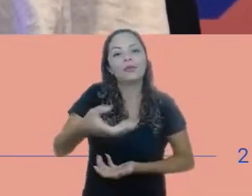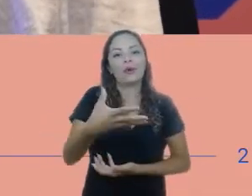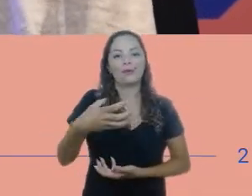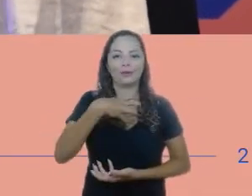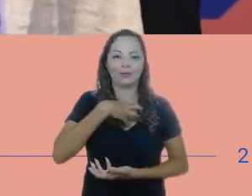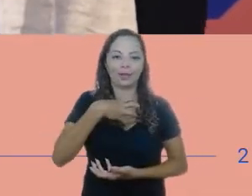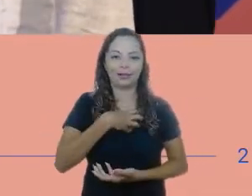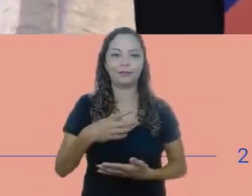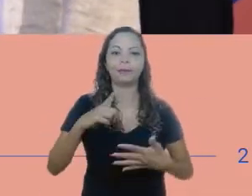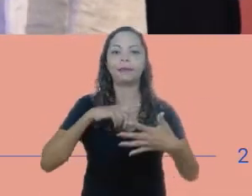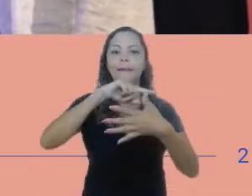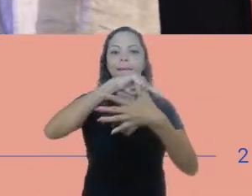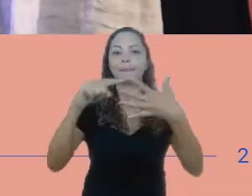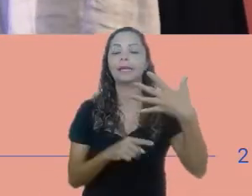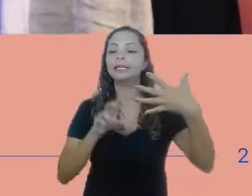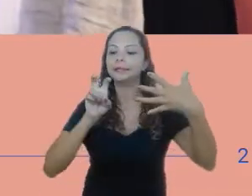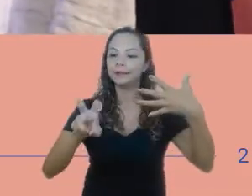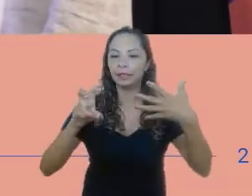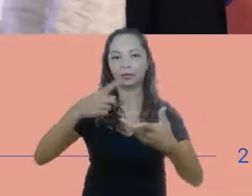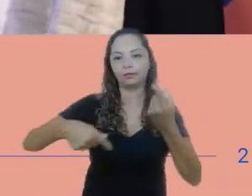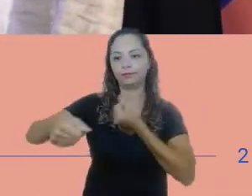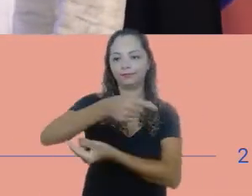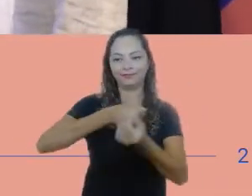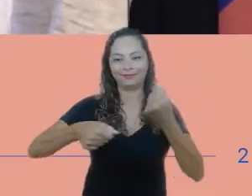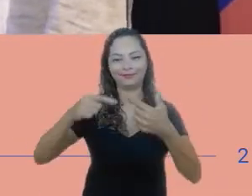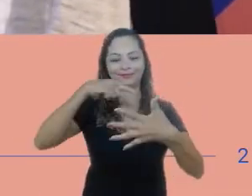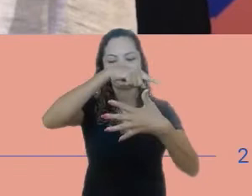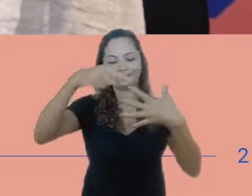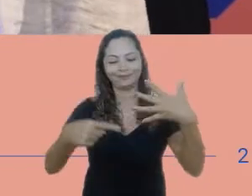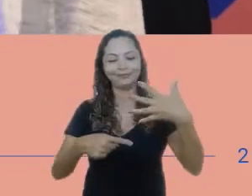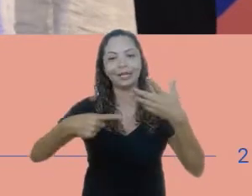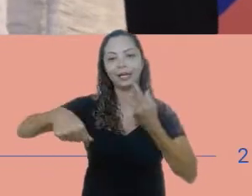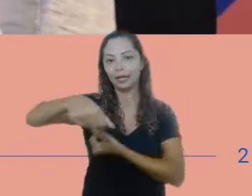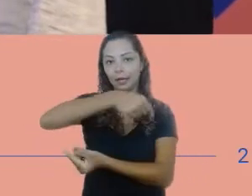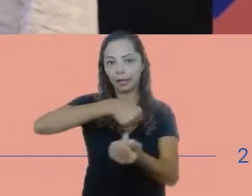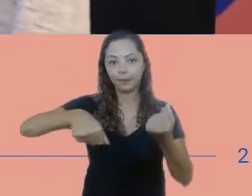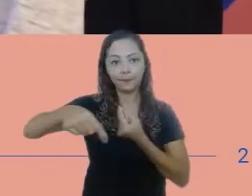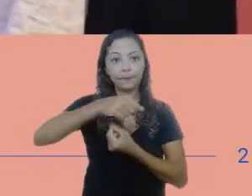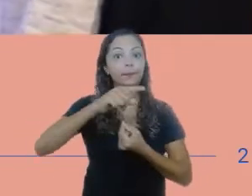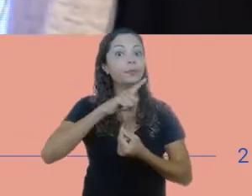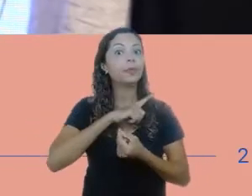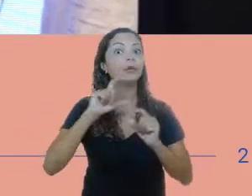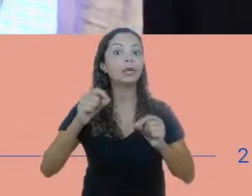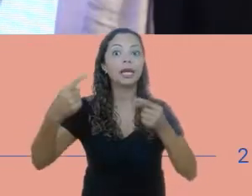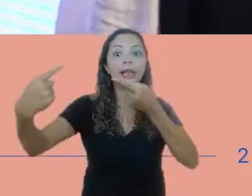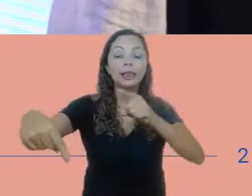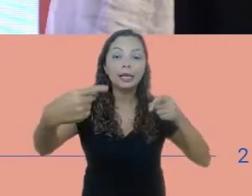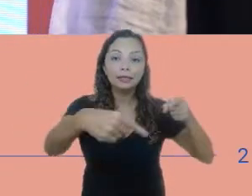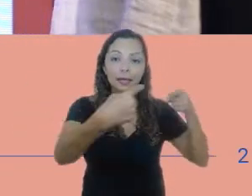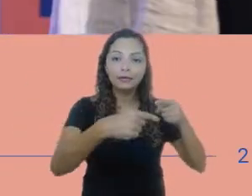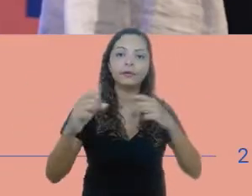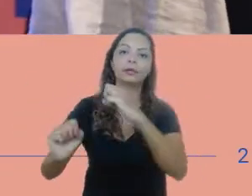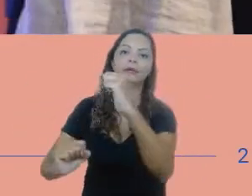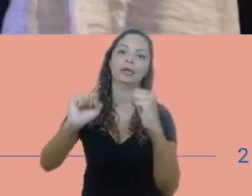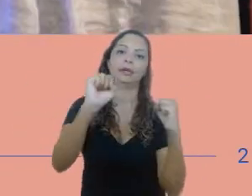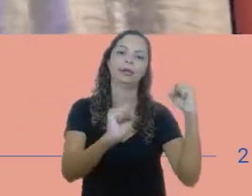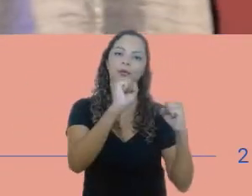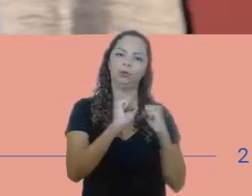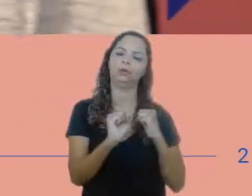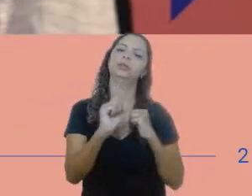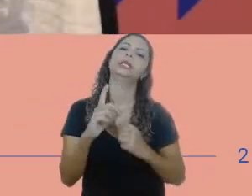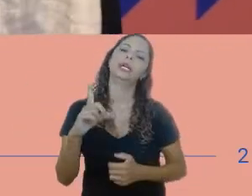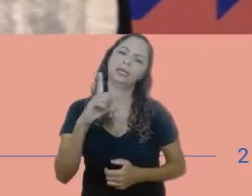os modelos de negócio da economia circular e a gente faz essa integração com os desafios da indústria então gente tá falando não novo